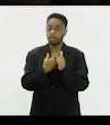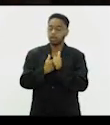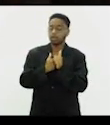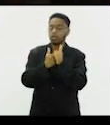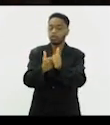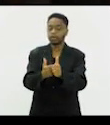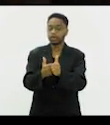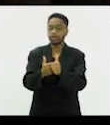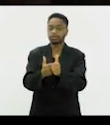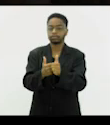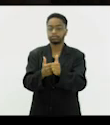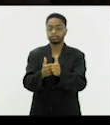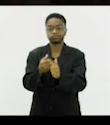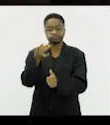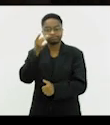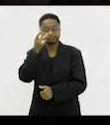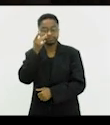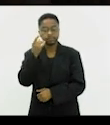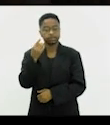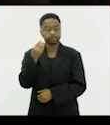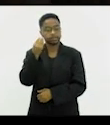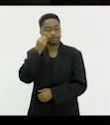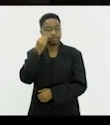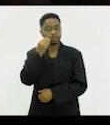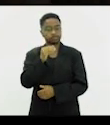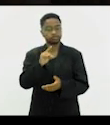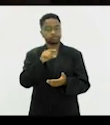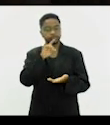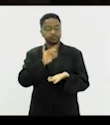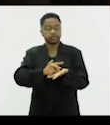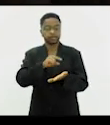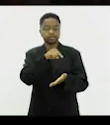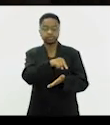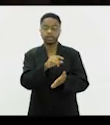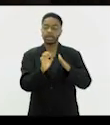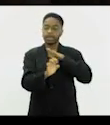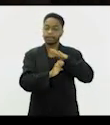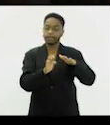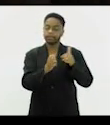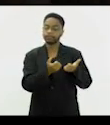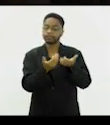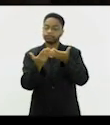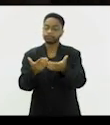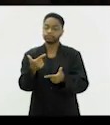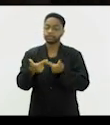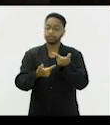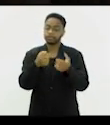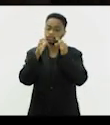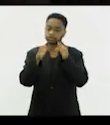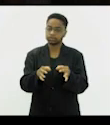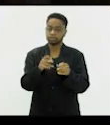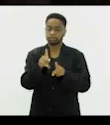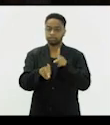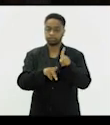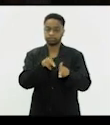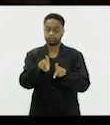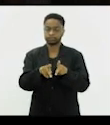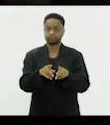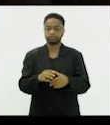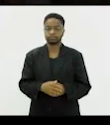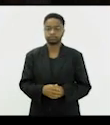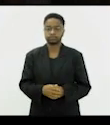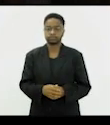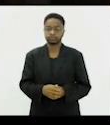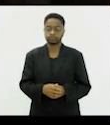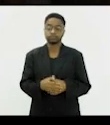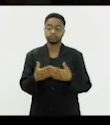perto, para que as concessionárias possam realmente prestar um serviço justo e digno à nossa população. Fica aqui, senhor